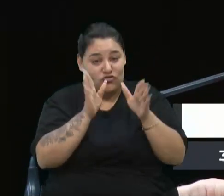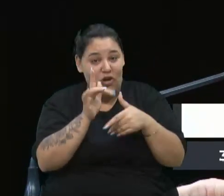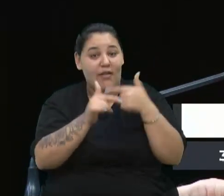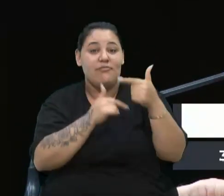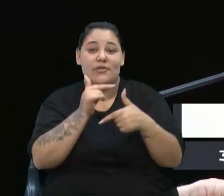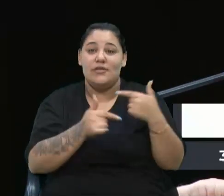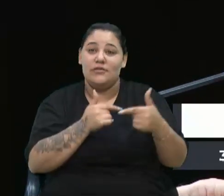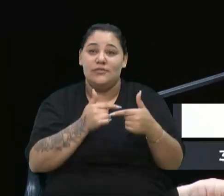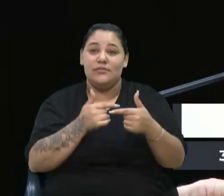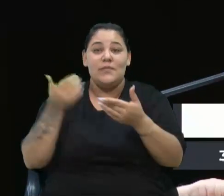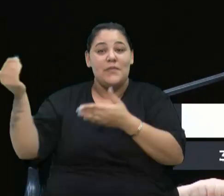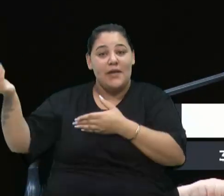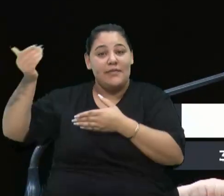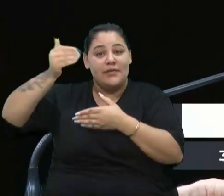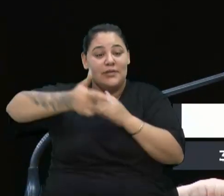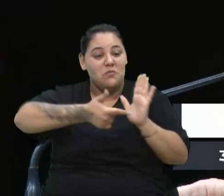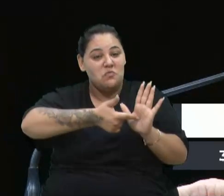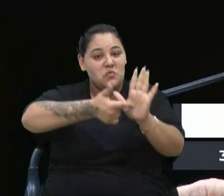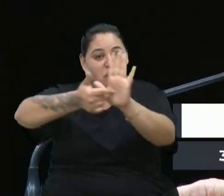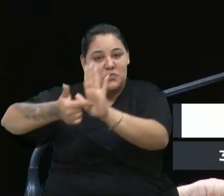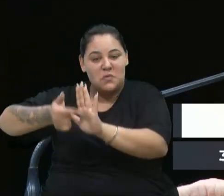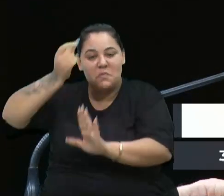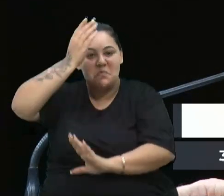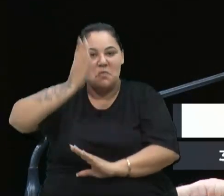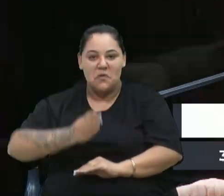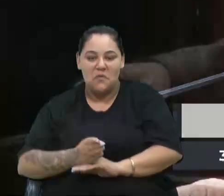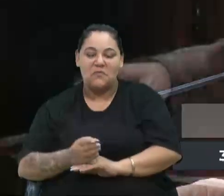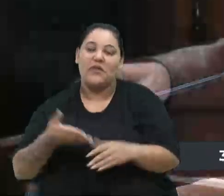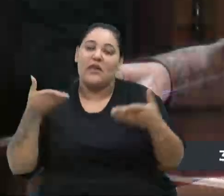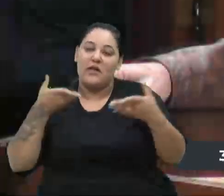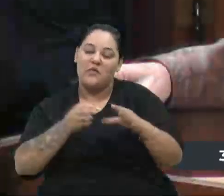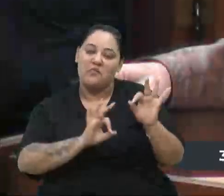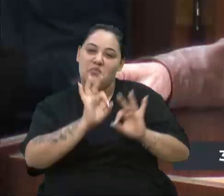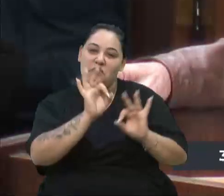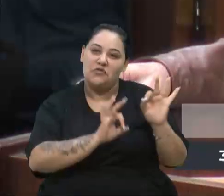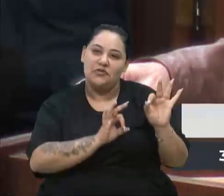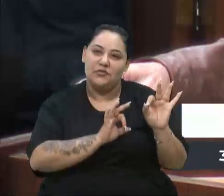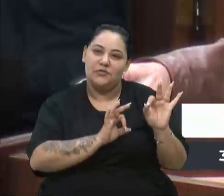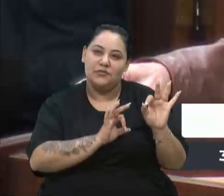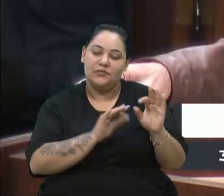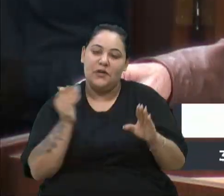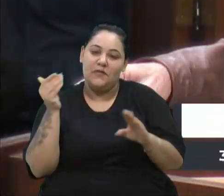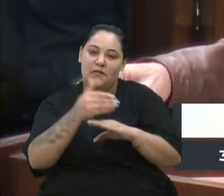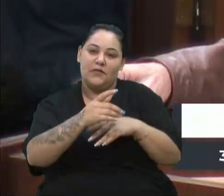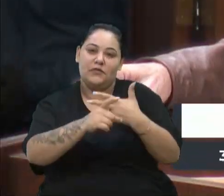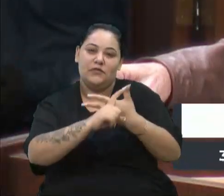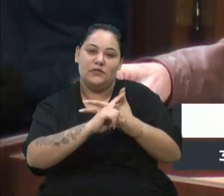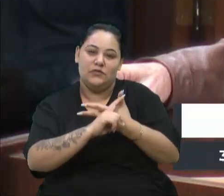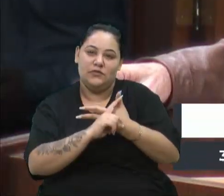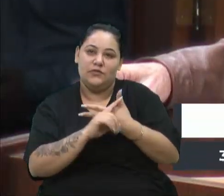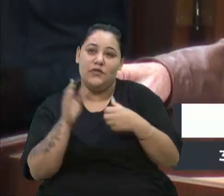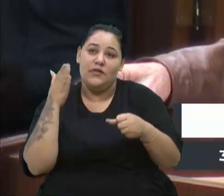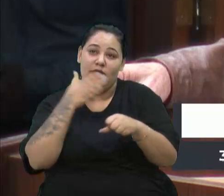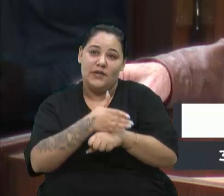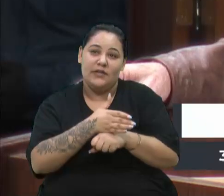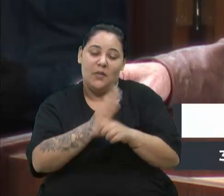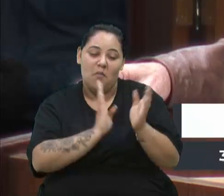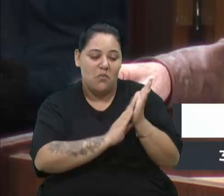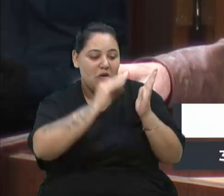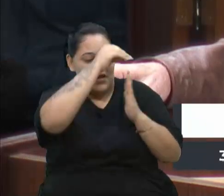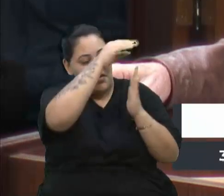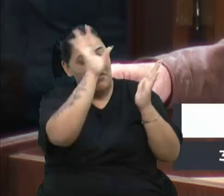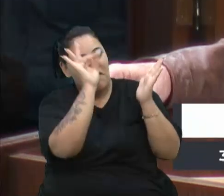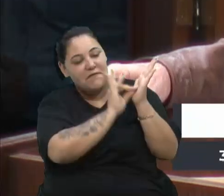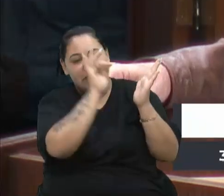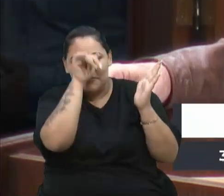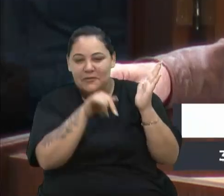exposição nacional. E agora, com o projeto vindo do Executivo, entrará para o calendário oficial